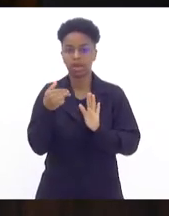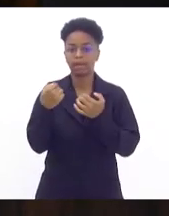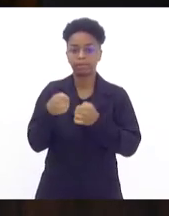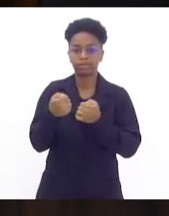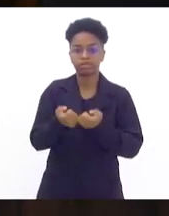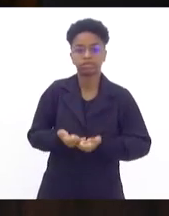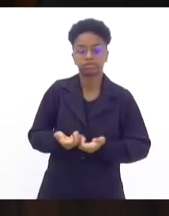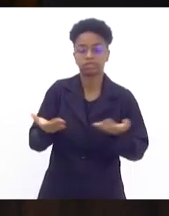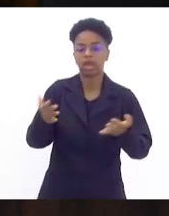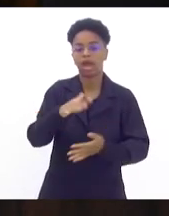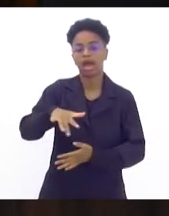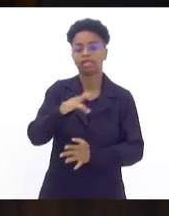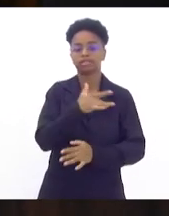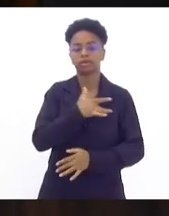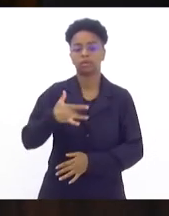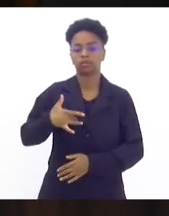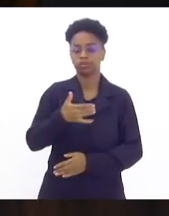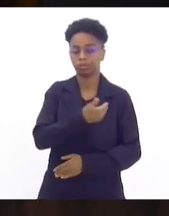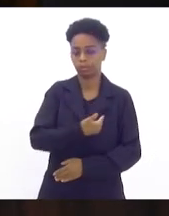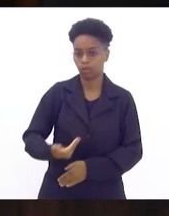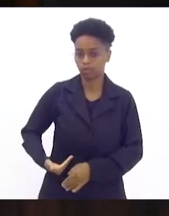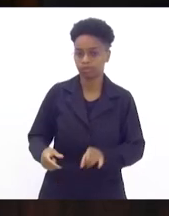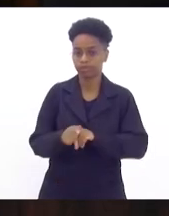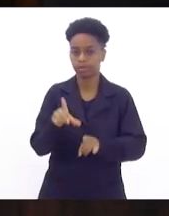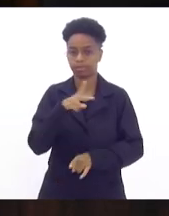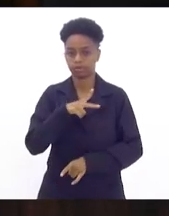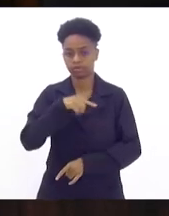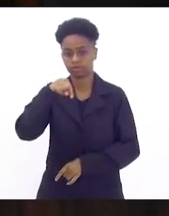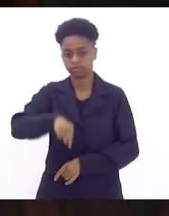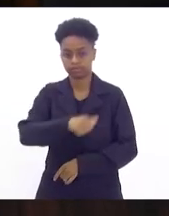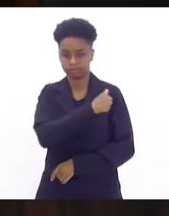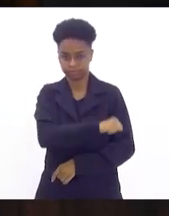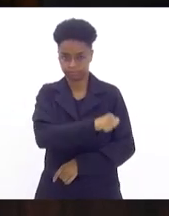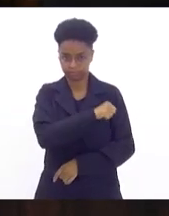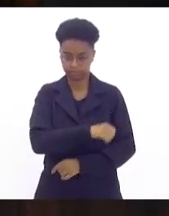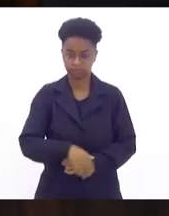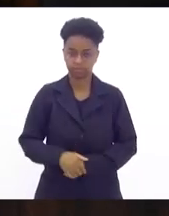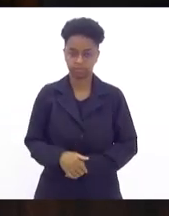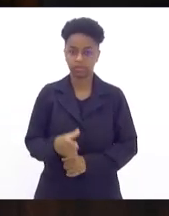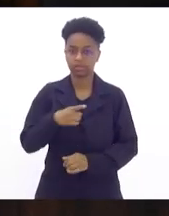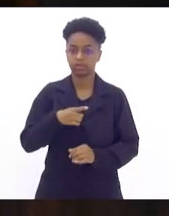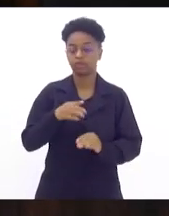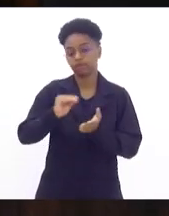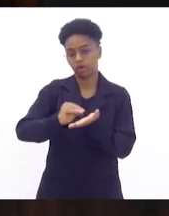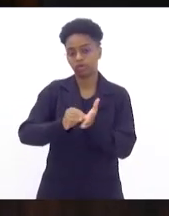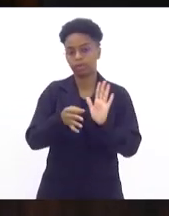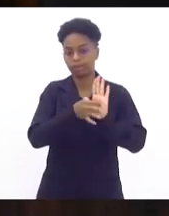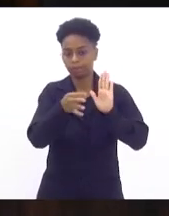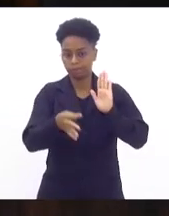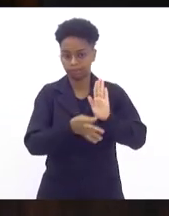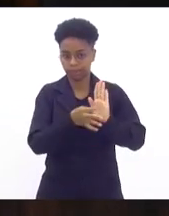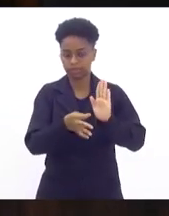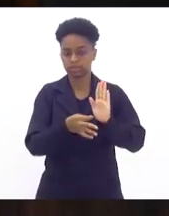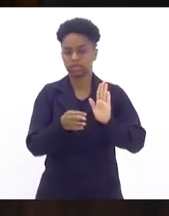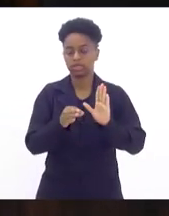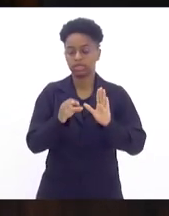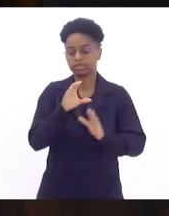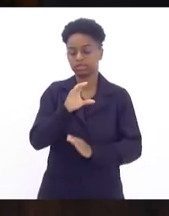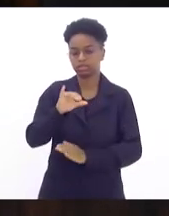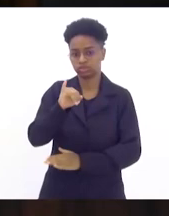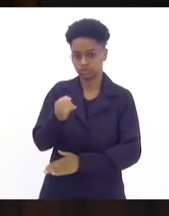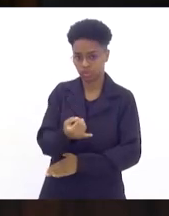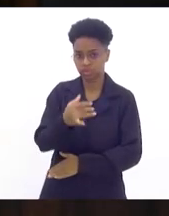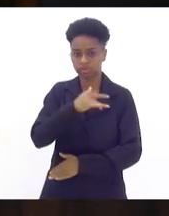observado pelas redes de saúde pública e privado do Estado do Rio de Janeiro pendentes e pareceres das comissões Constituição de Justiça de saúde